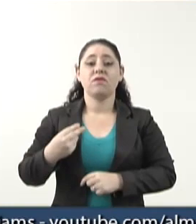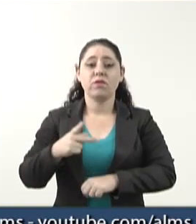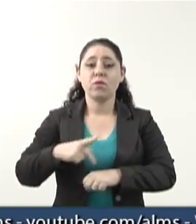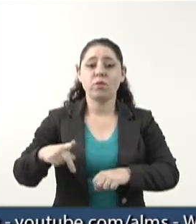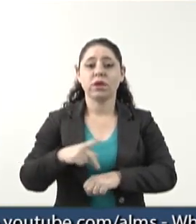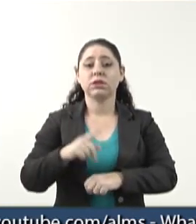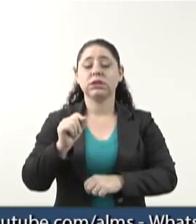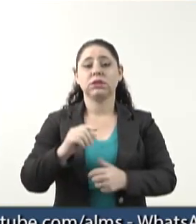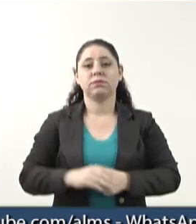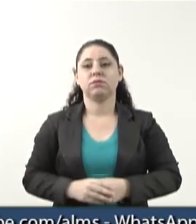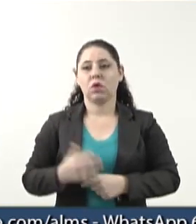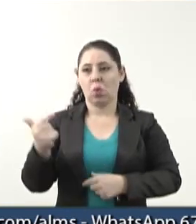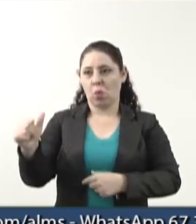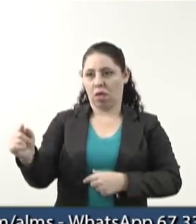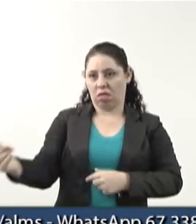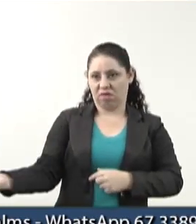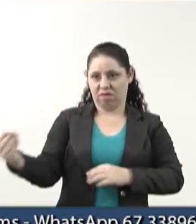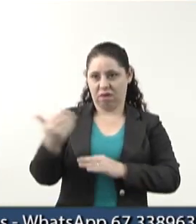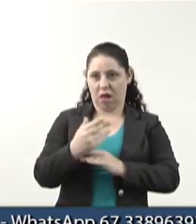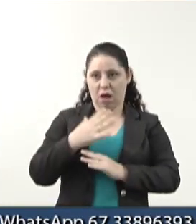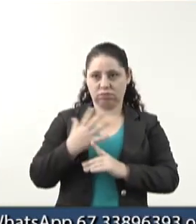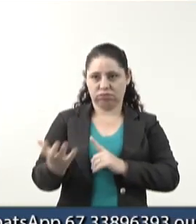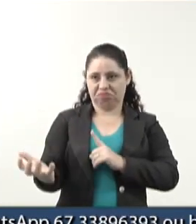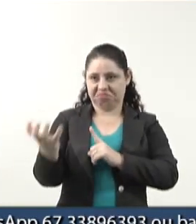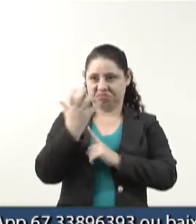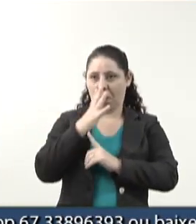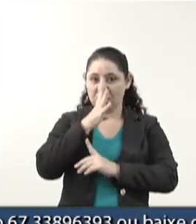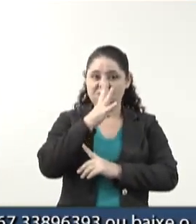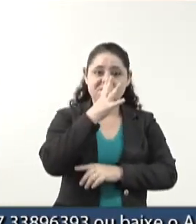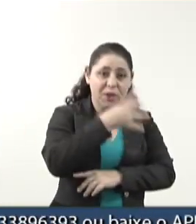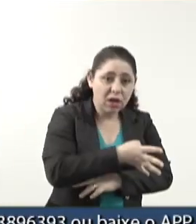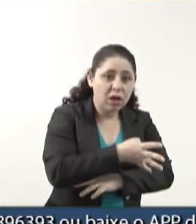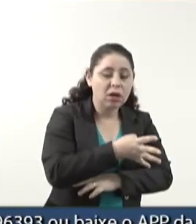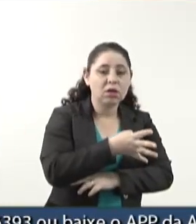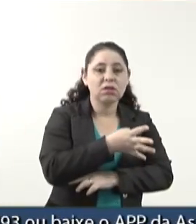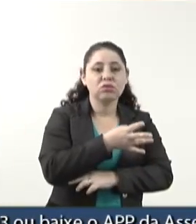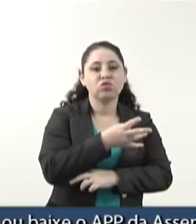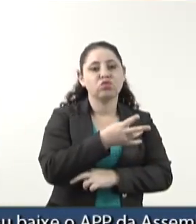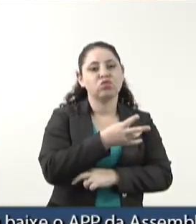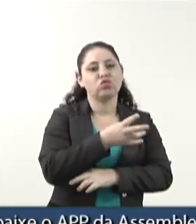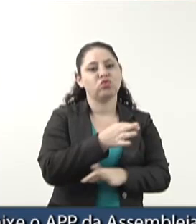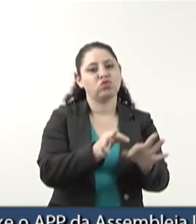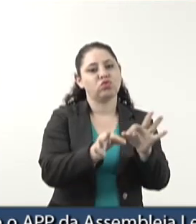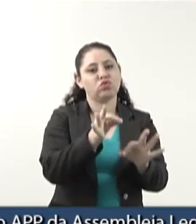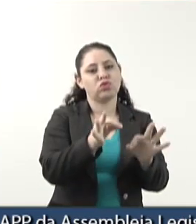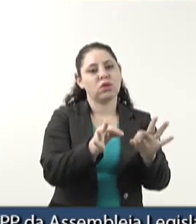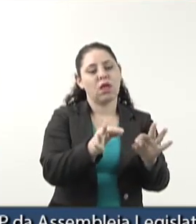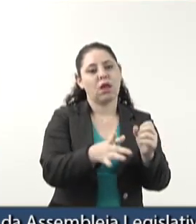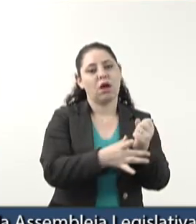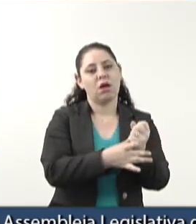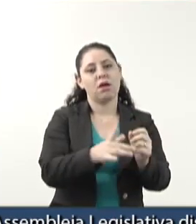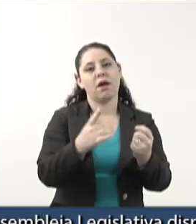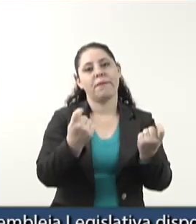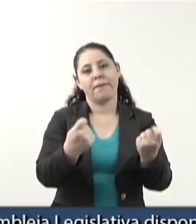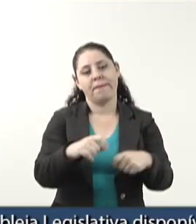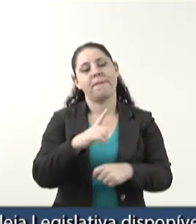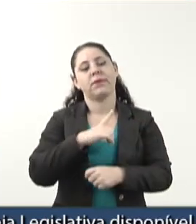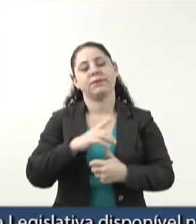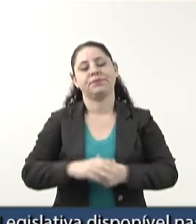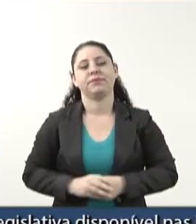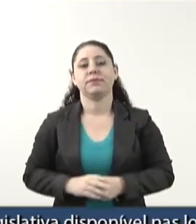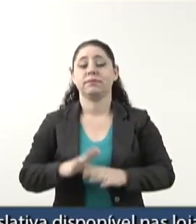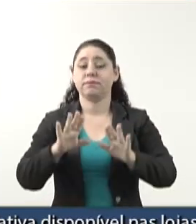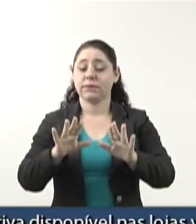país onde os outros que vêm aqui interferir na nossa economia sem segurança jurídica. Tem que ter. Se nós temos